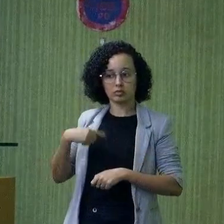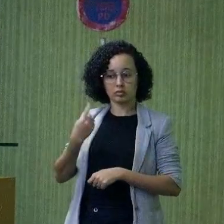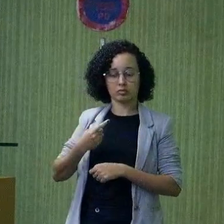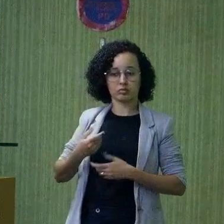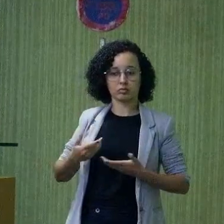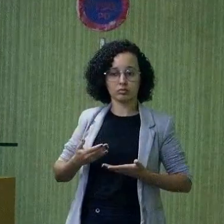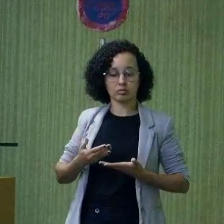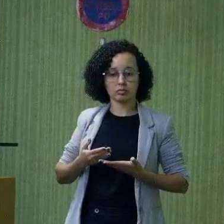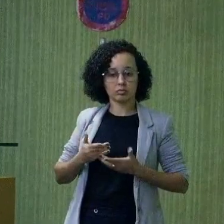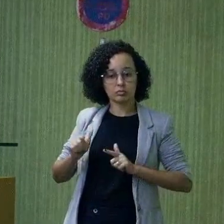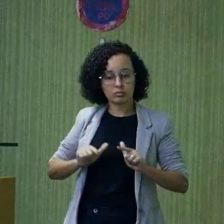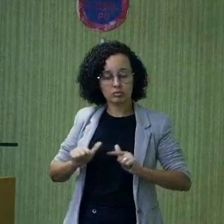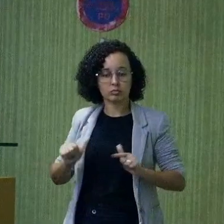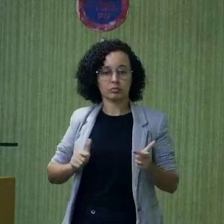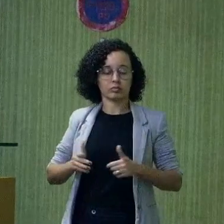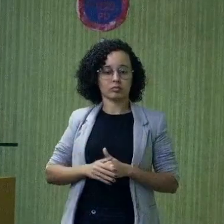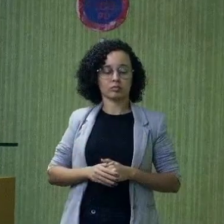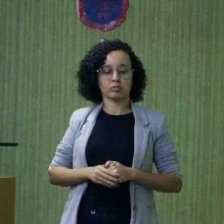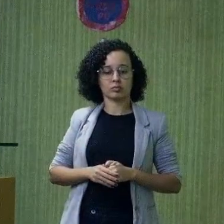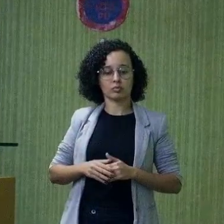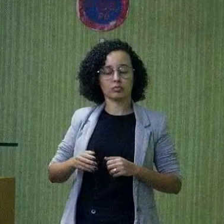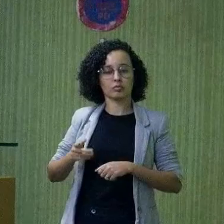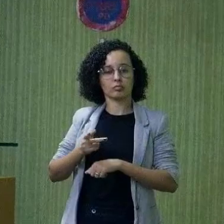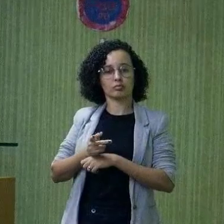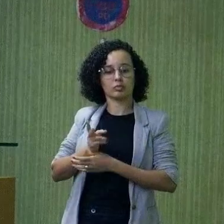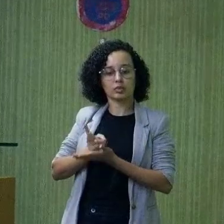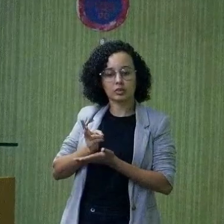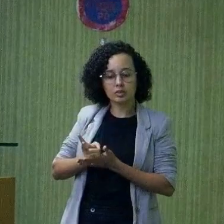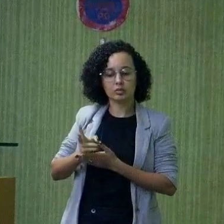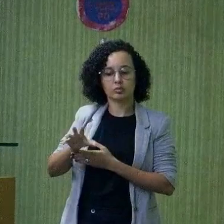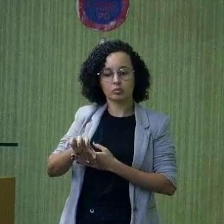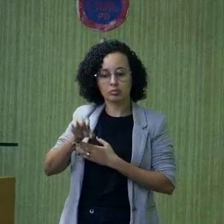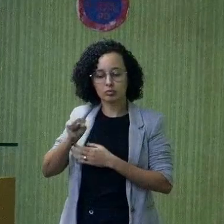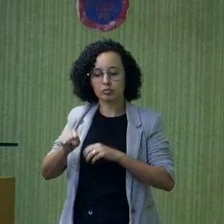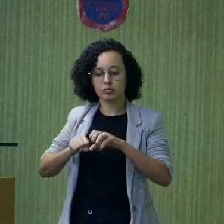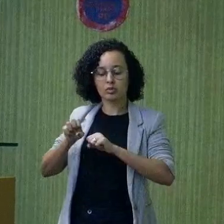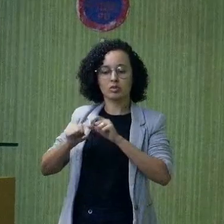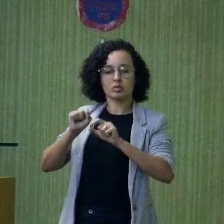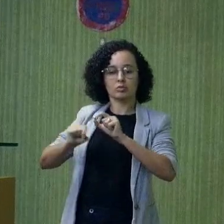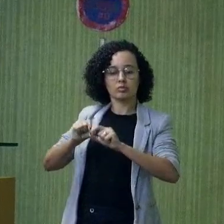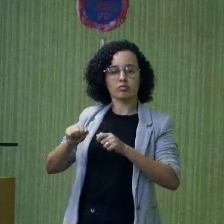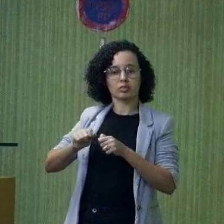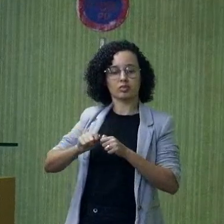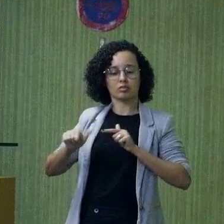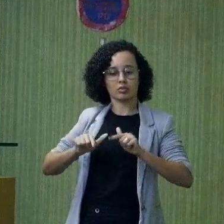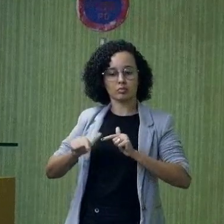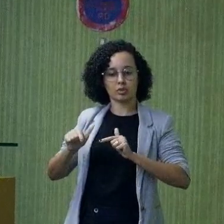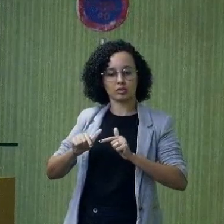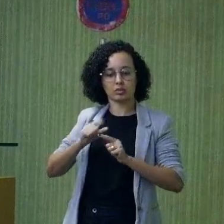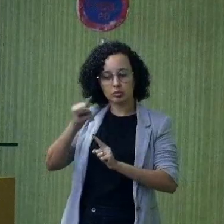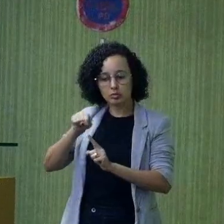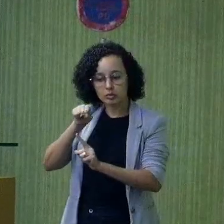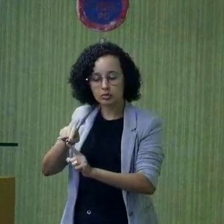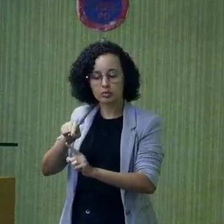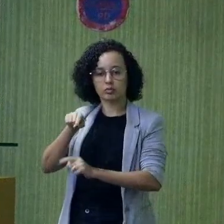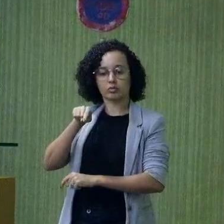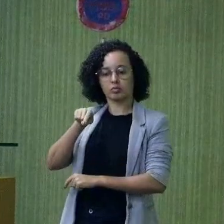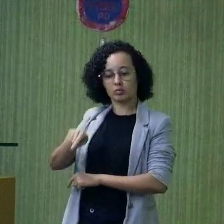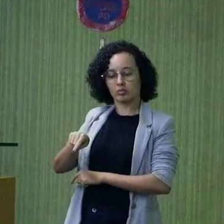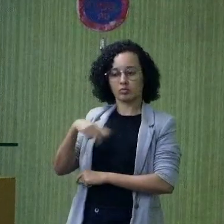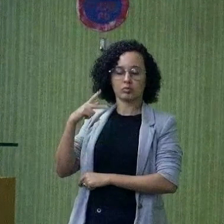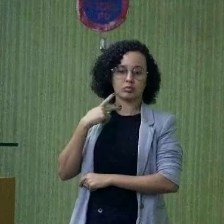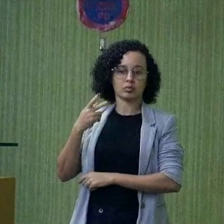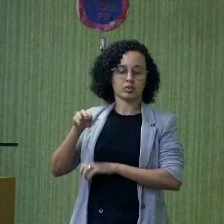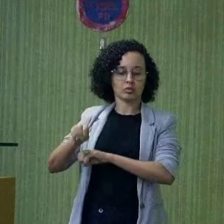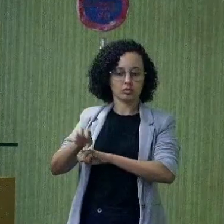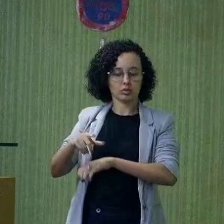pne procurar cada vez mais eh eh vamos dizer assim fazer um trabalho específico permitir que o promotor de educação tem uma